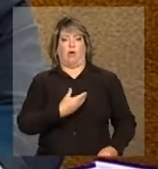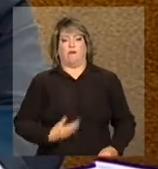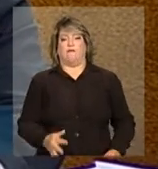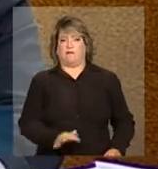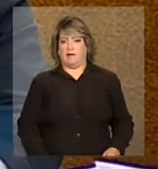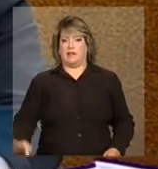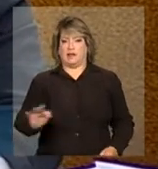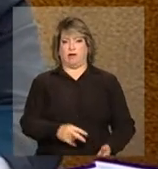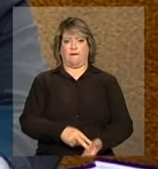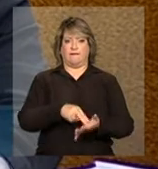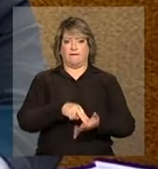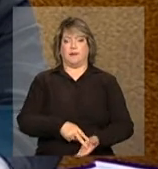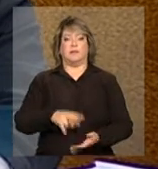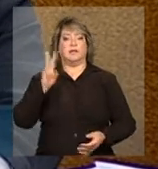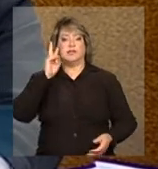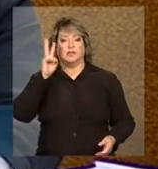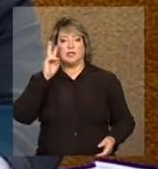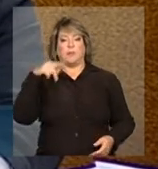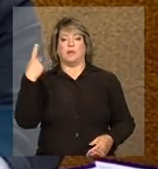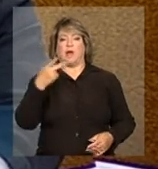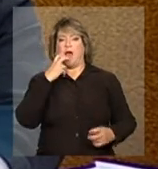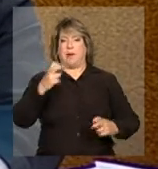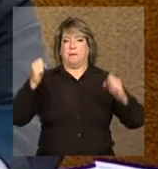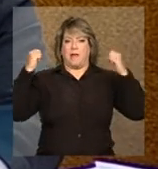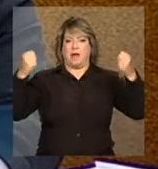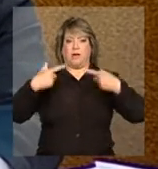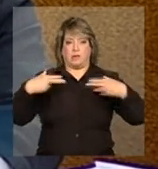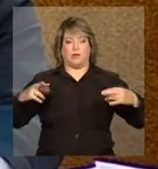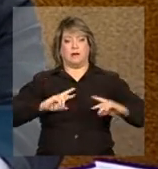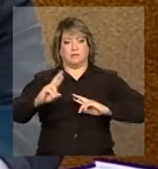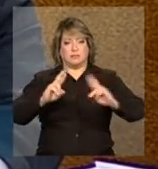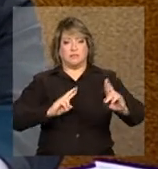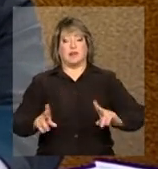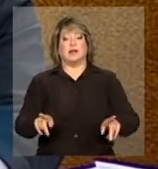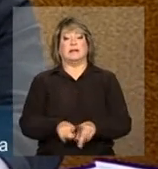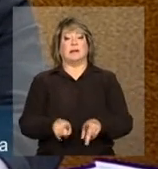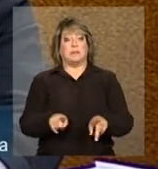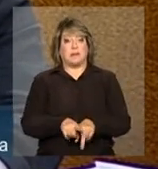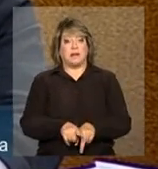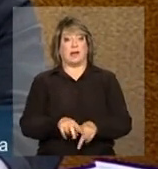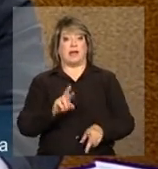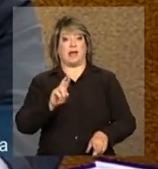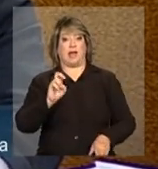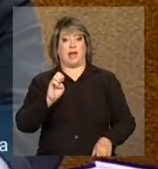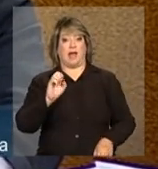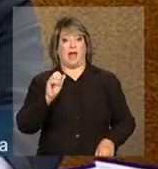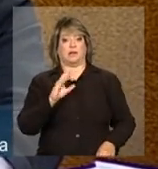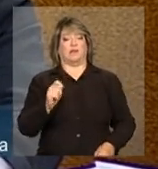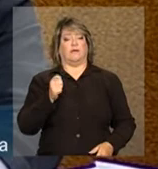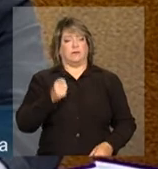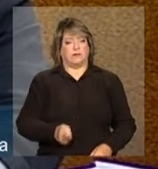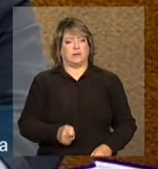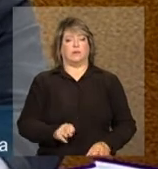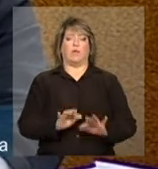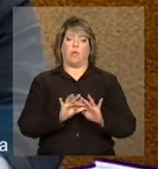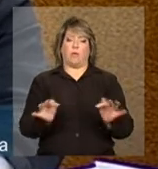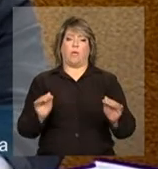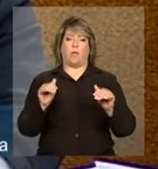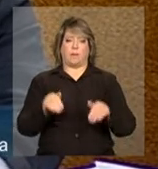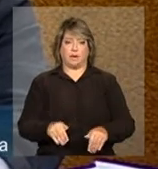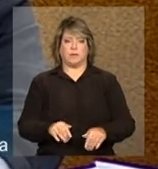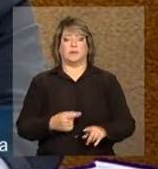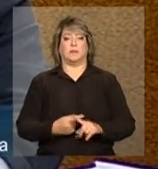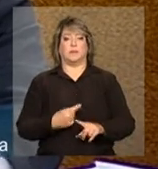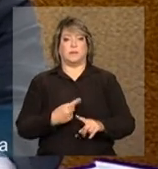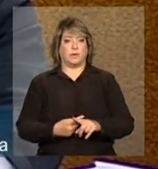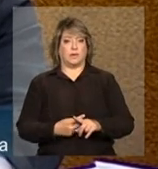federal à questão das manifestações e, ao mesmo tempo, uma reação firme e uma reação bastante humilde, uma reação